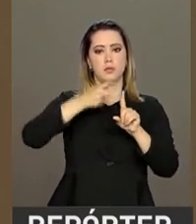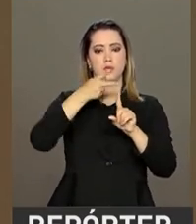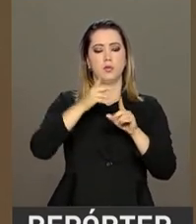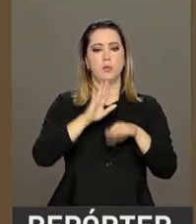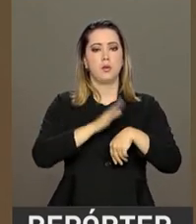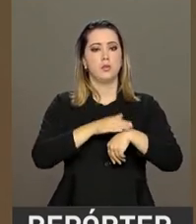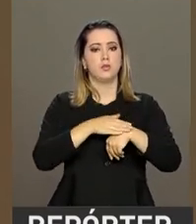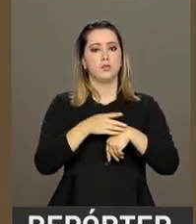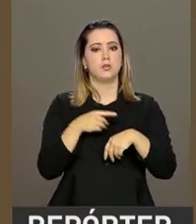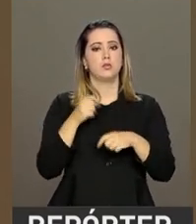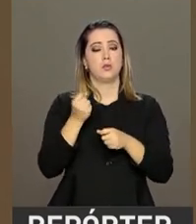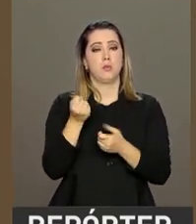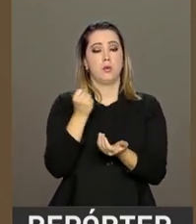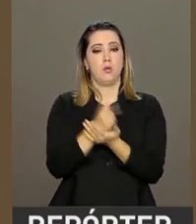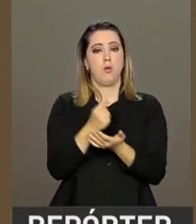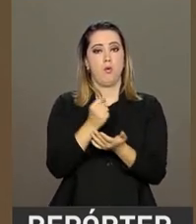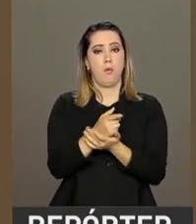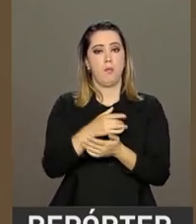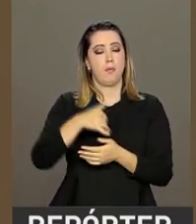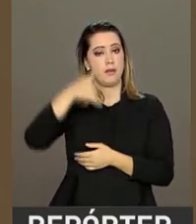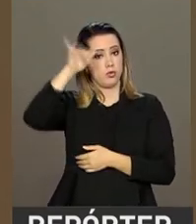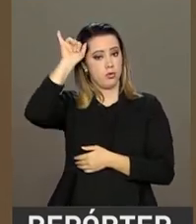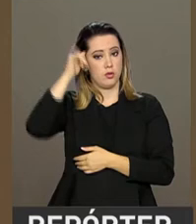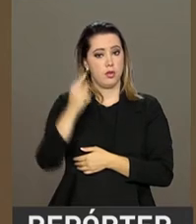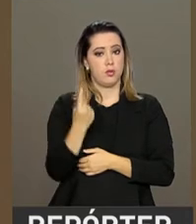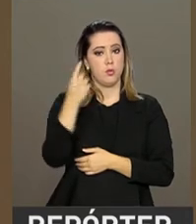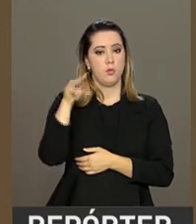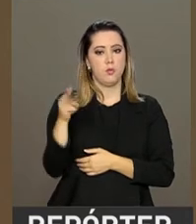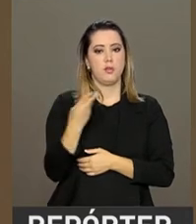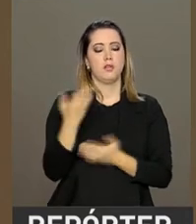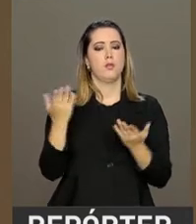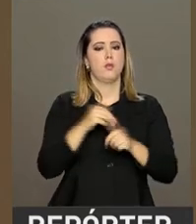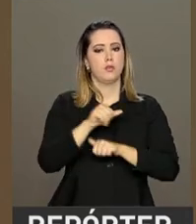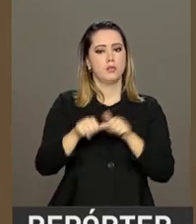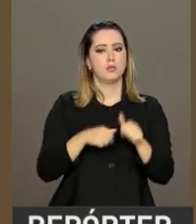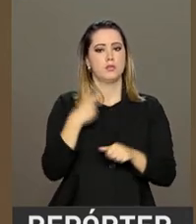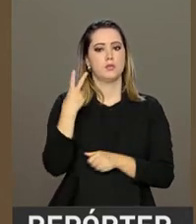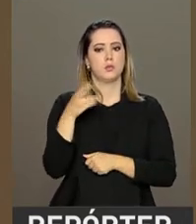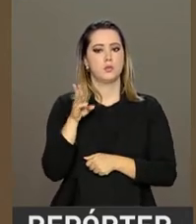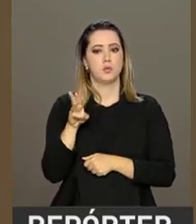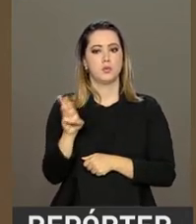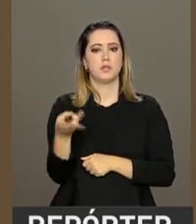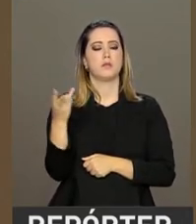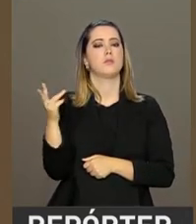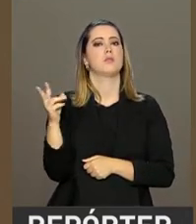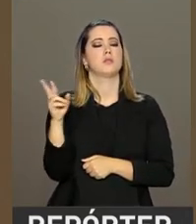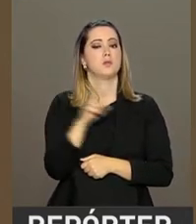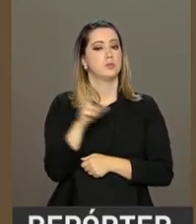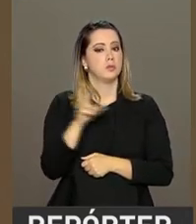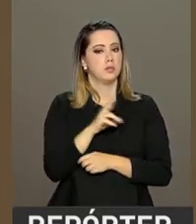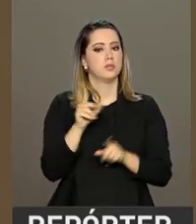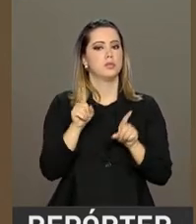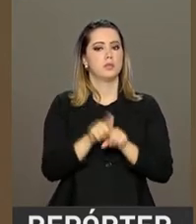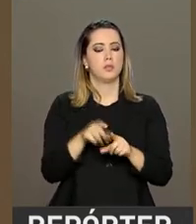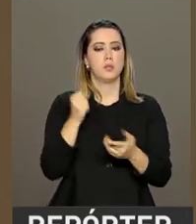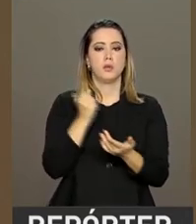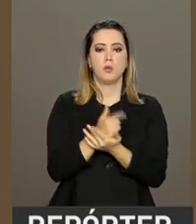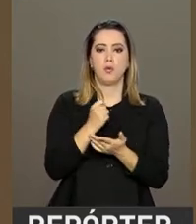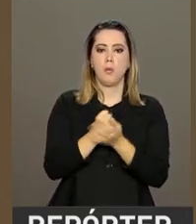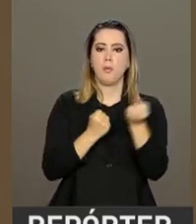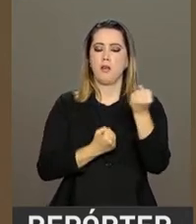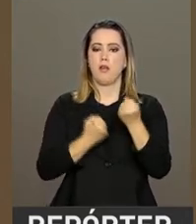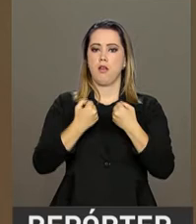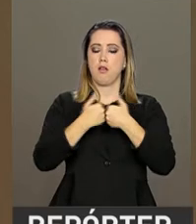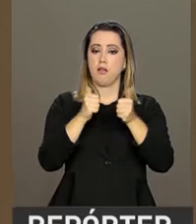limite para a compra de gado passando de um para dois milhões de reais será possível ainda financiar a compra de caminhões